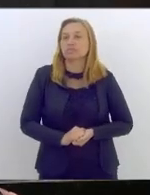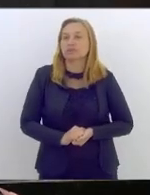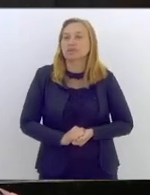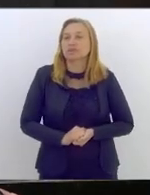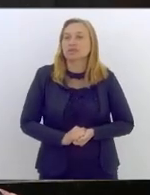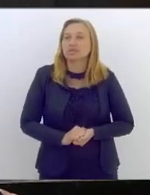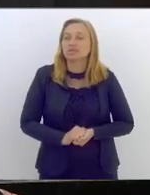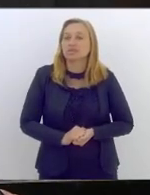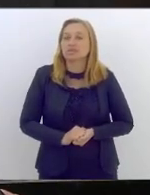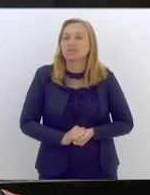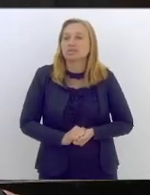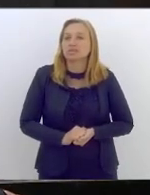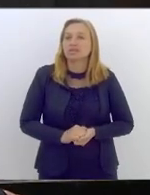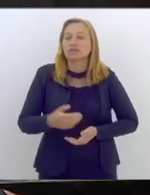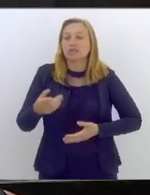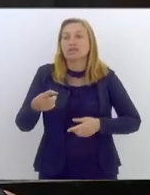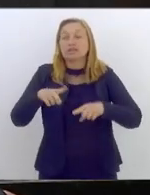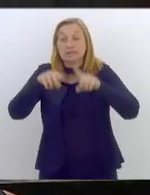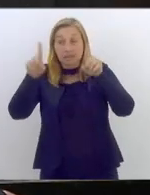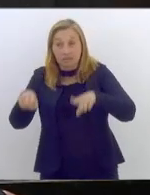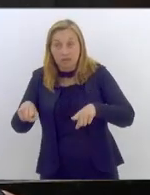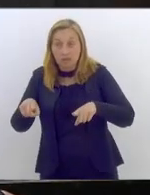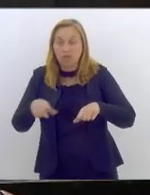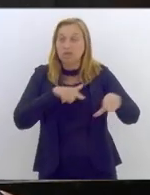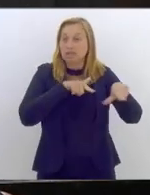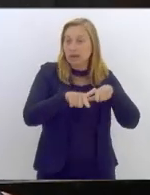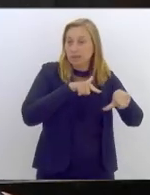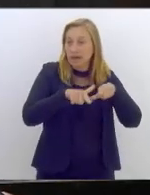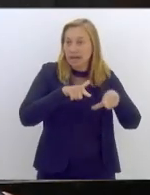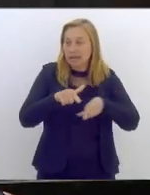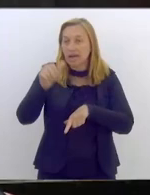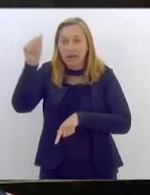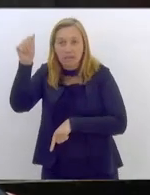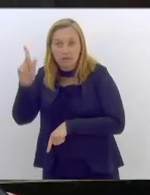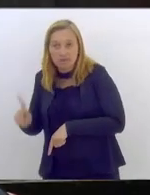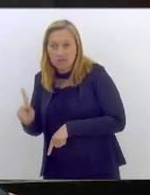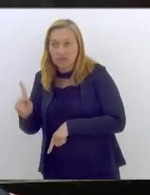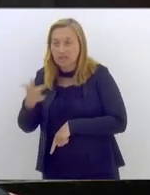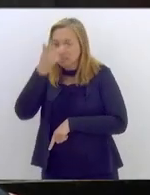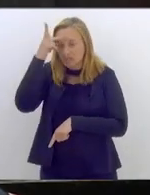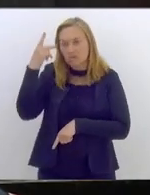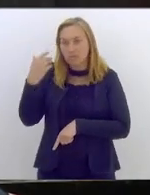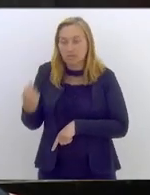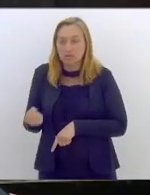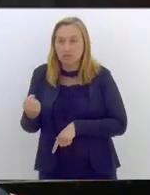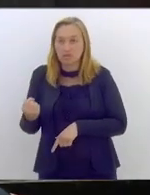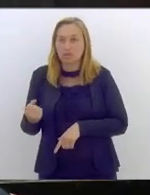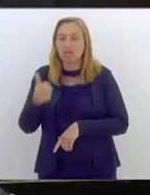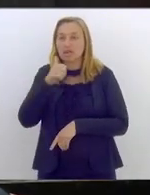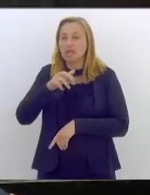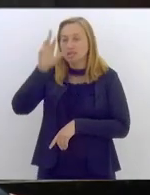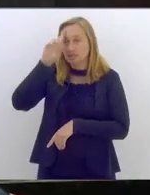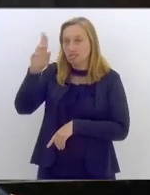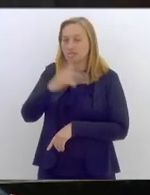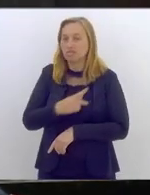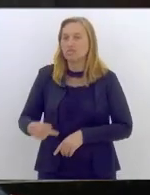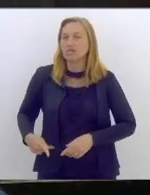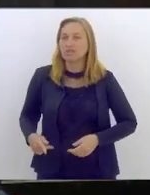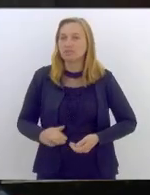básicos dos servidores ativos, inativos e pensionistas. Senhora presidente,